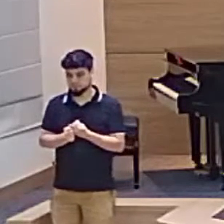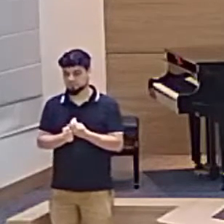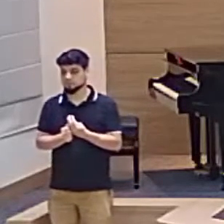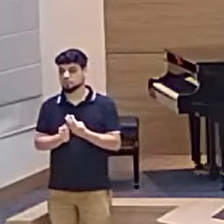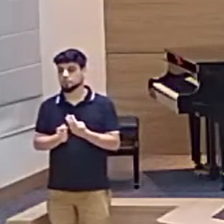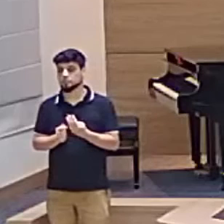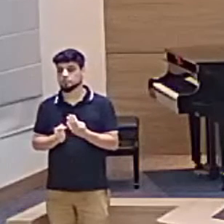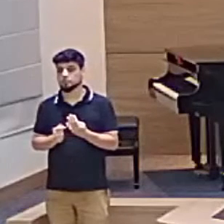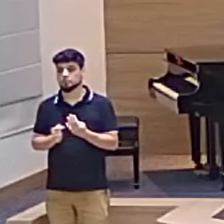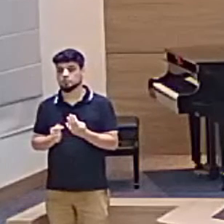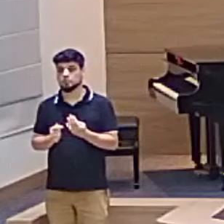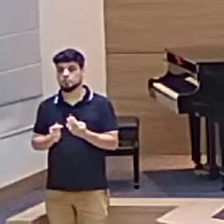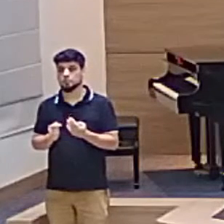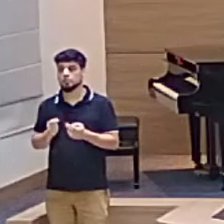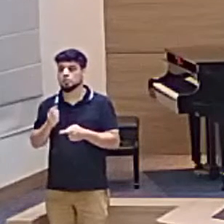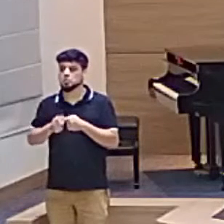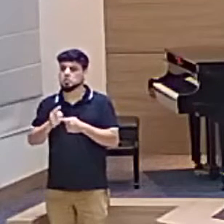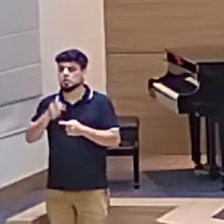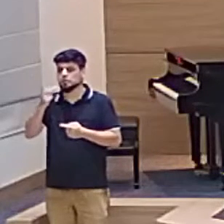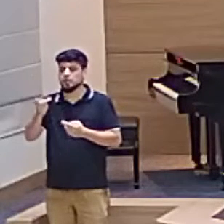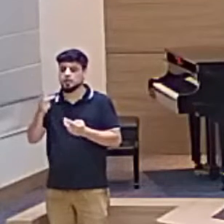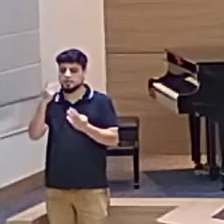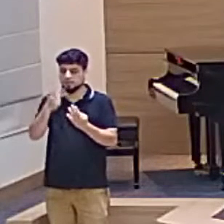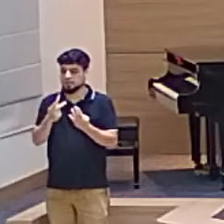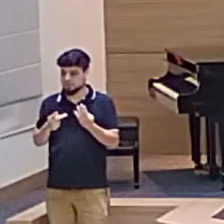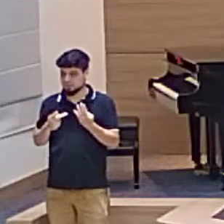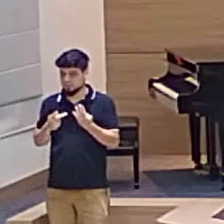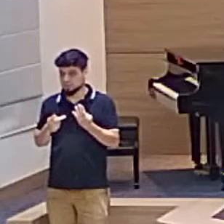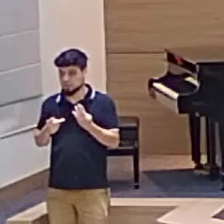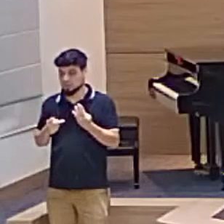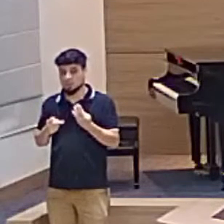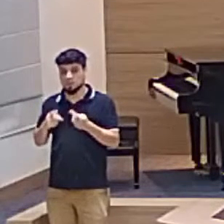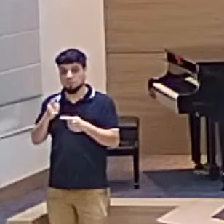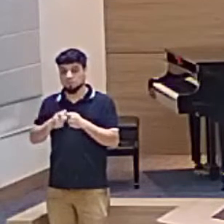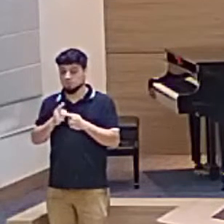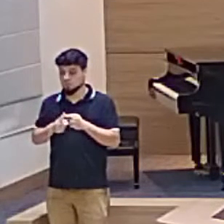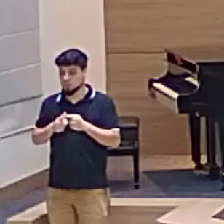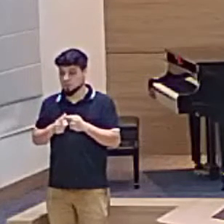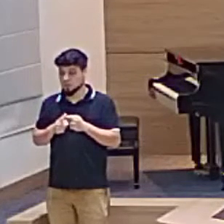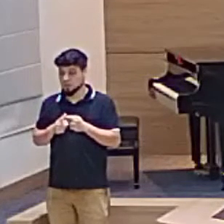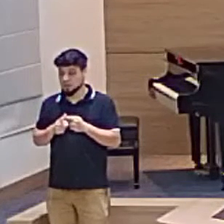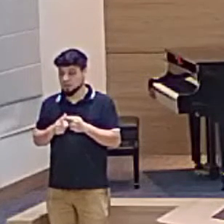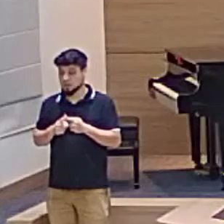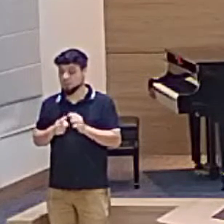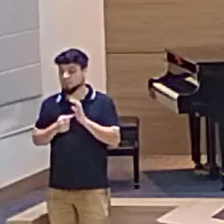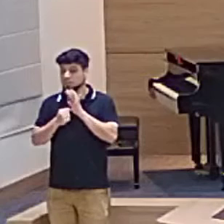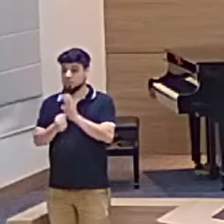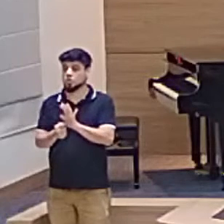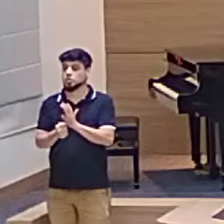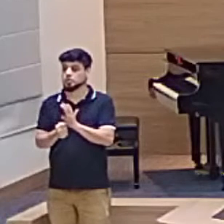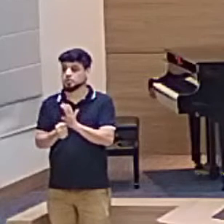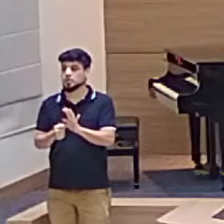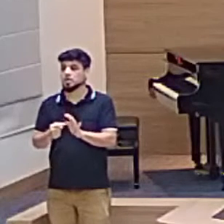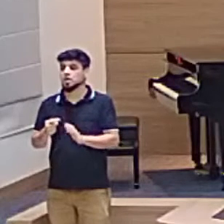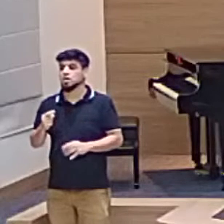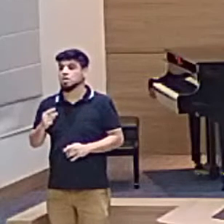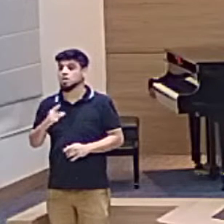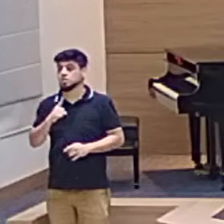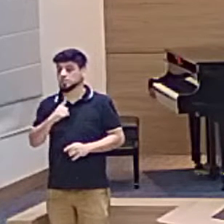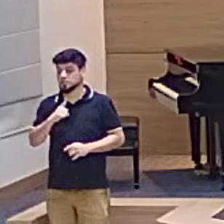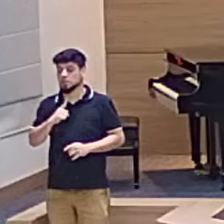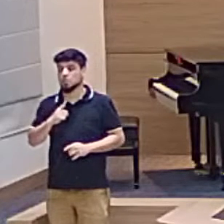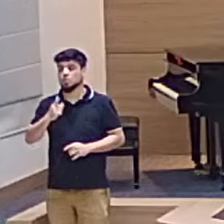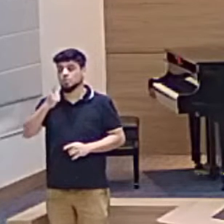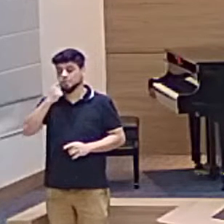da pessoalidade das filhas de Felipe para mostrar o quanto o pai se preocupava com a